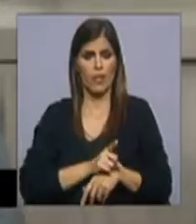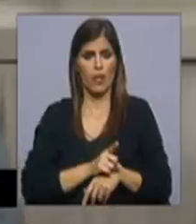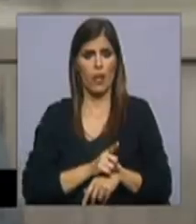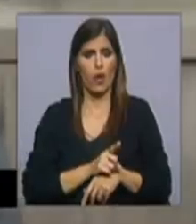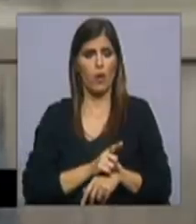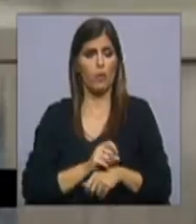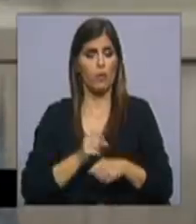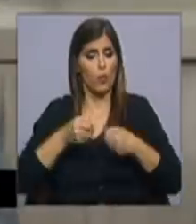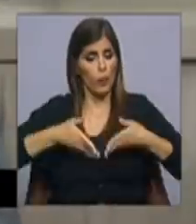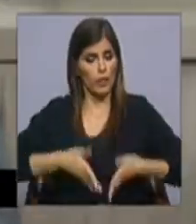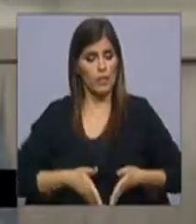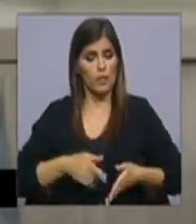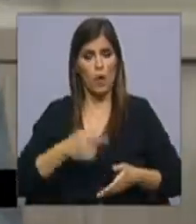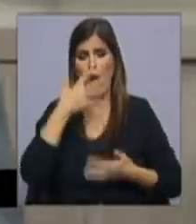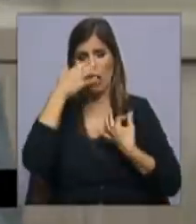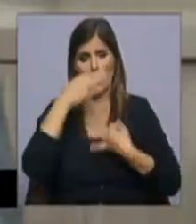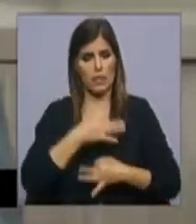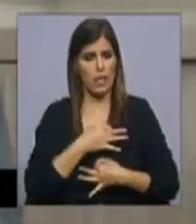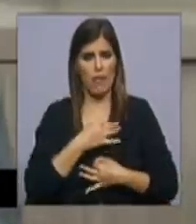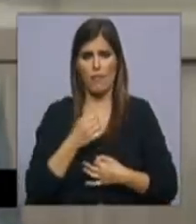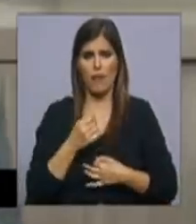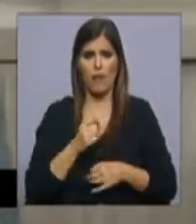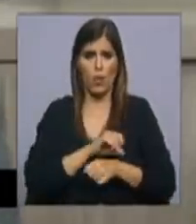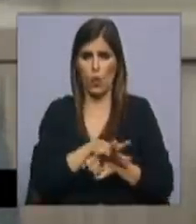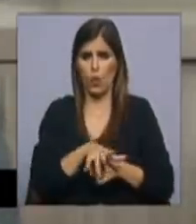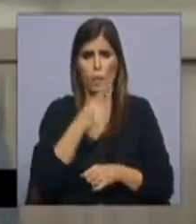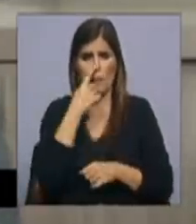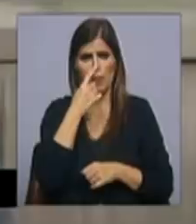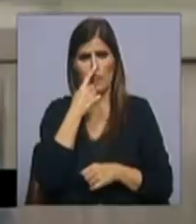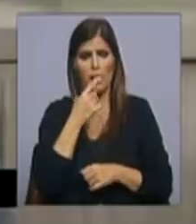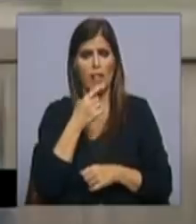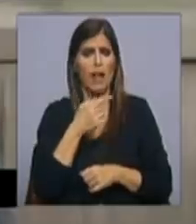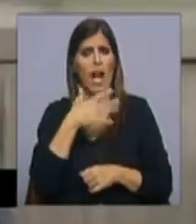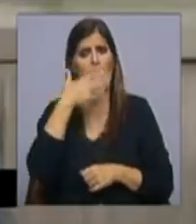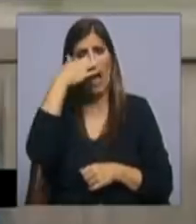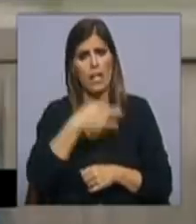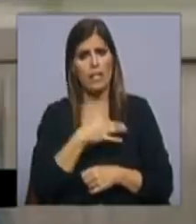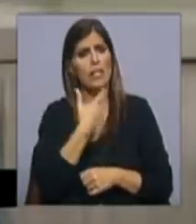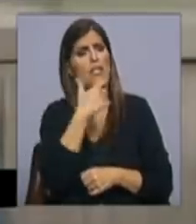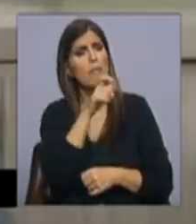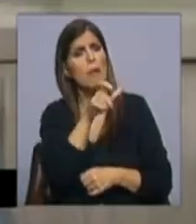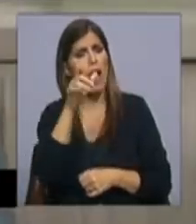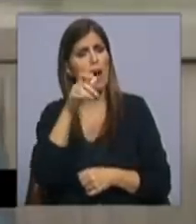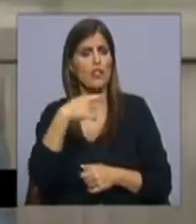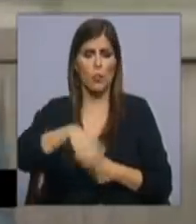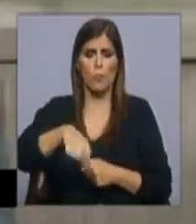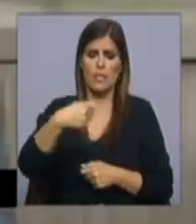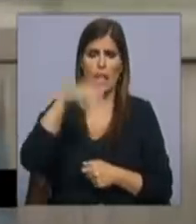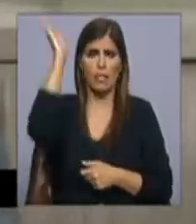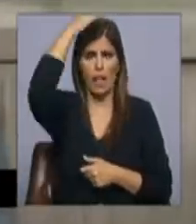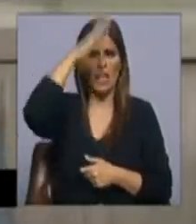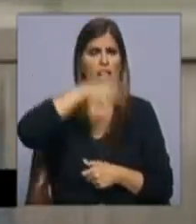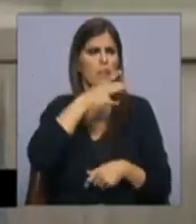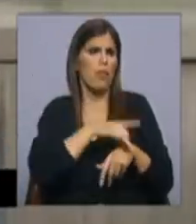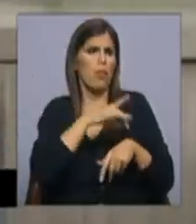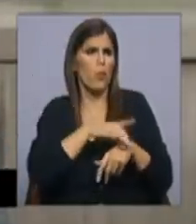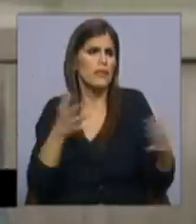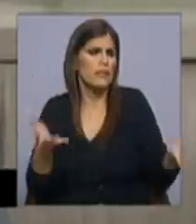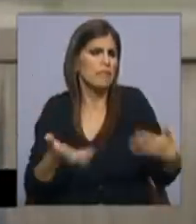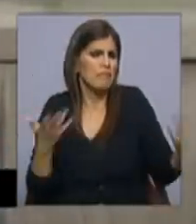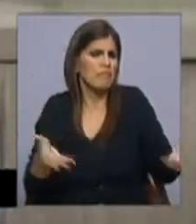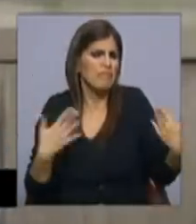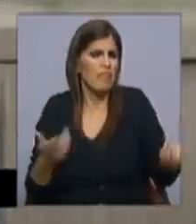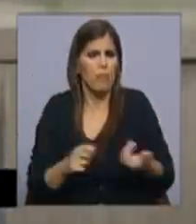coronavírus. Ele preferia acreditar nas palavras do presidente Trump. Ele dizia que era uma doença que não teria